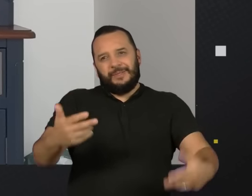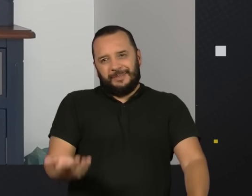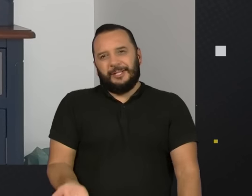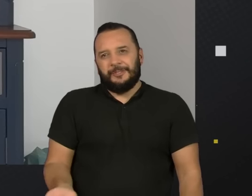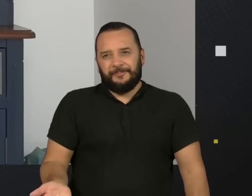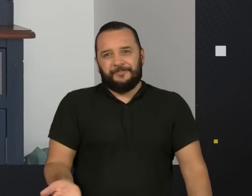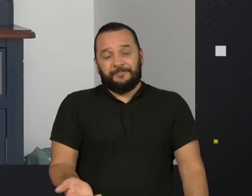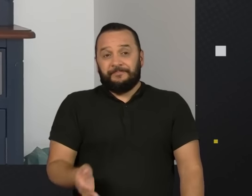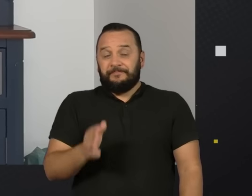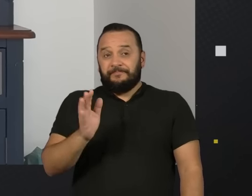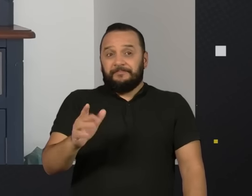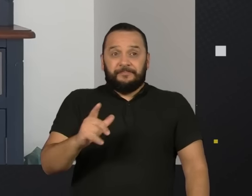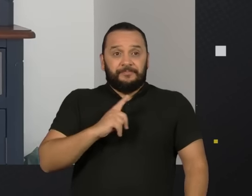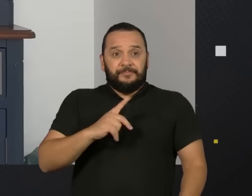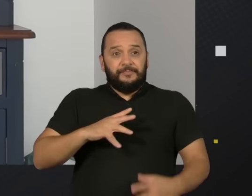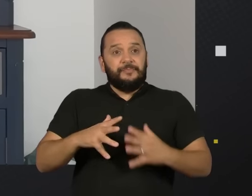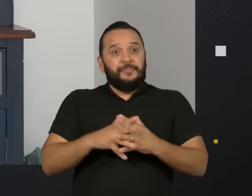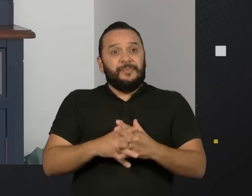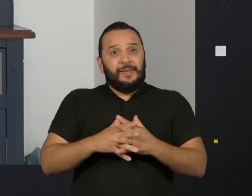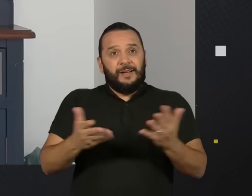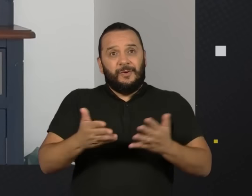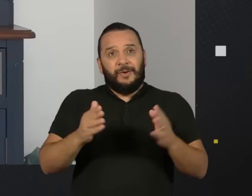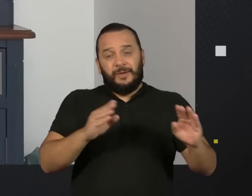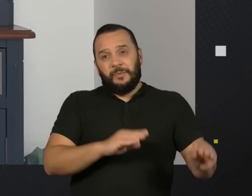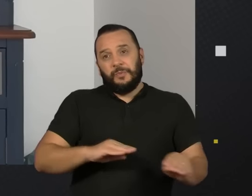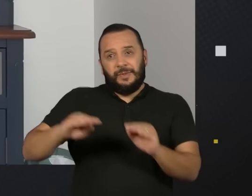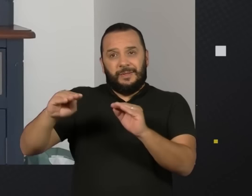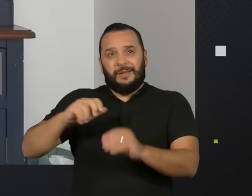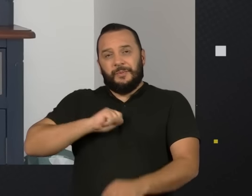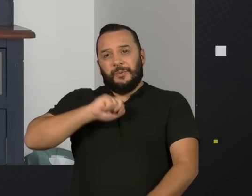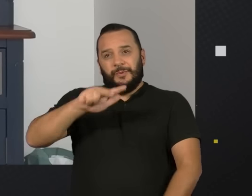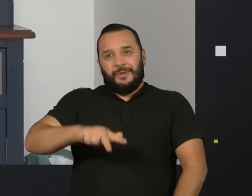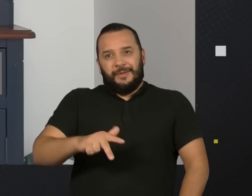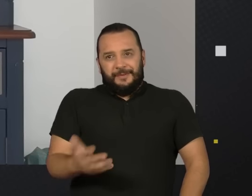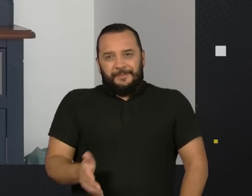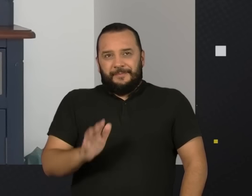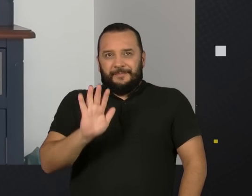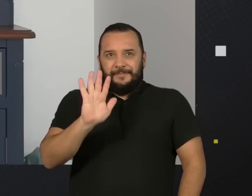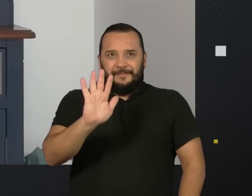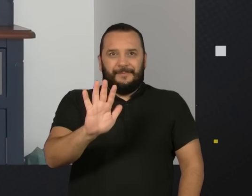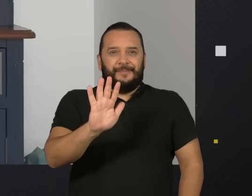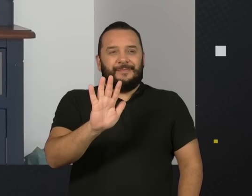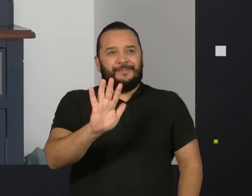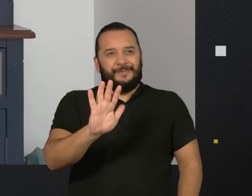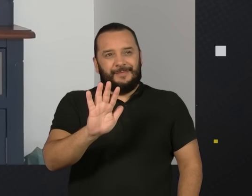pouco mais complicado porque eu me mudei para Portugal, né? Mas, rapaz,